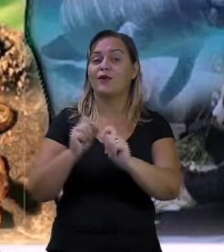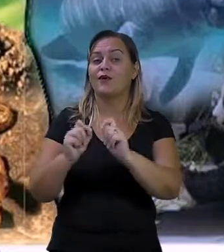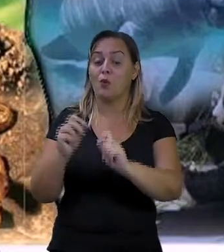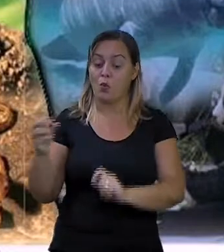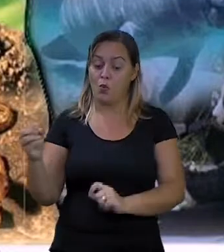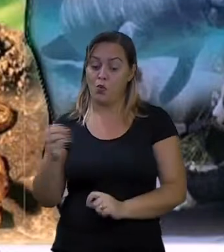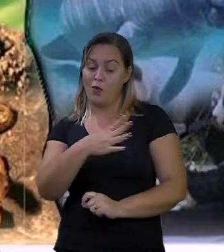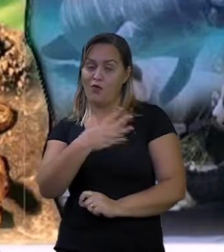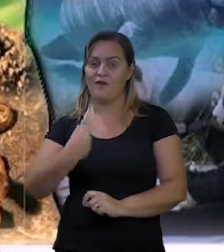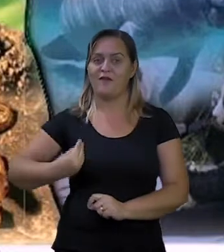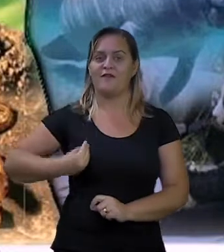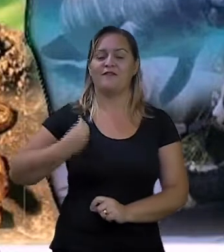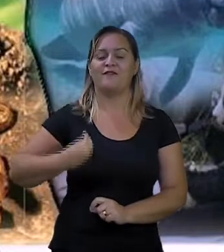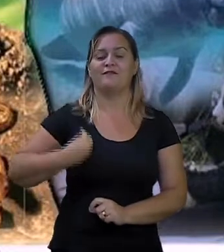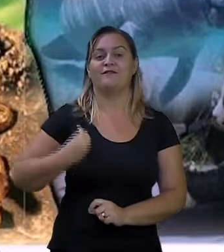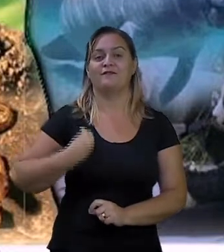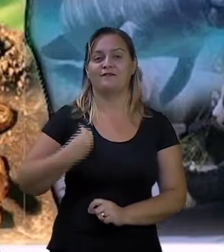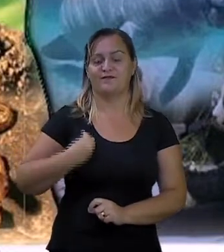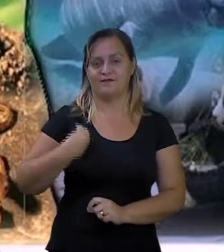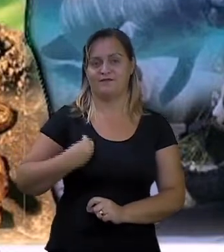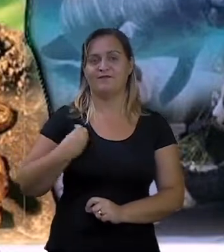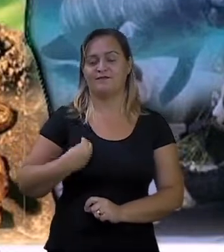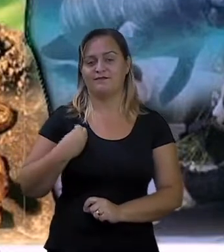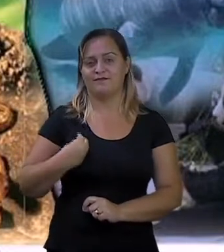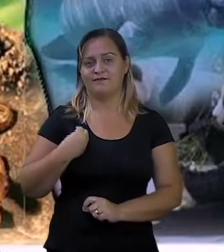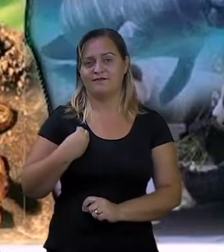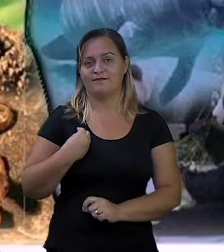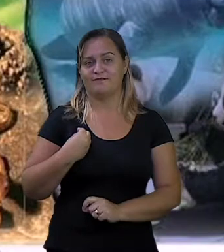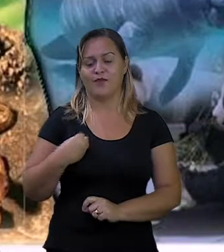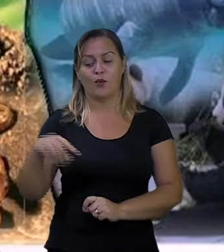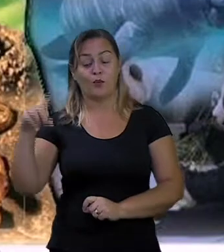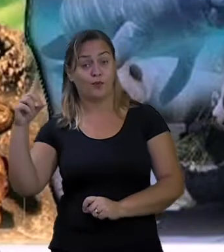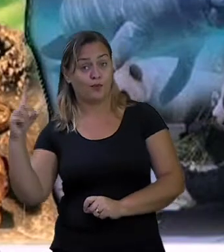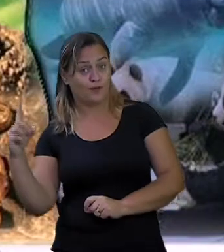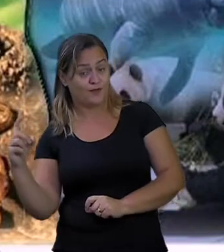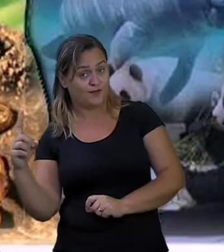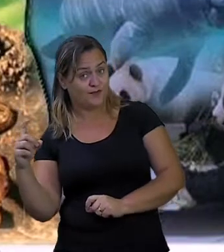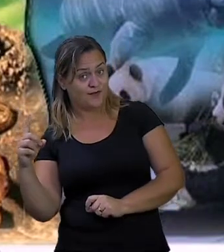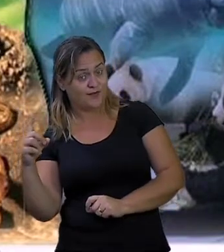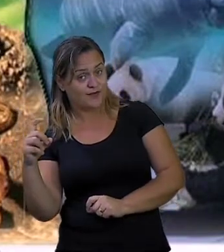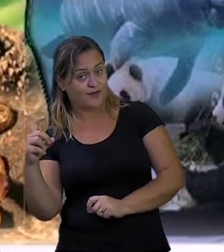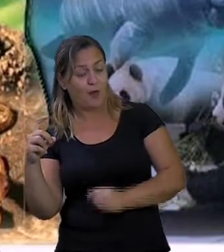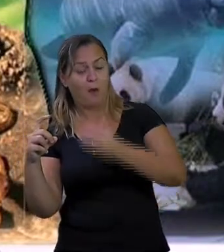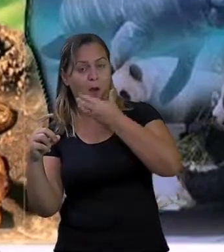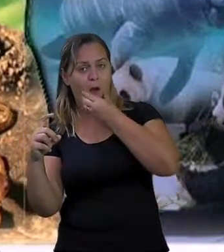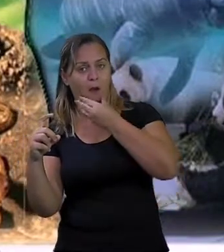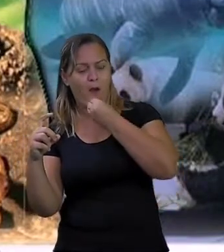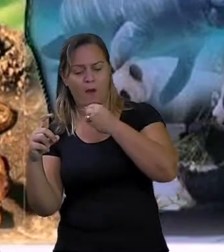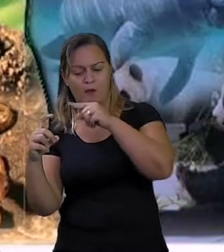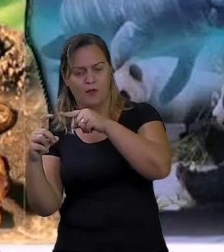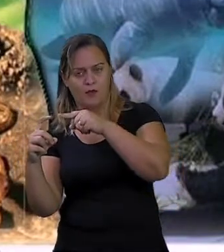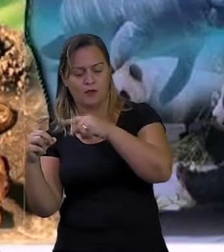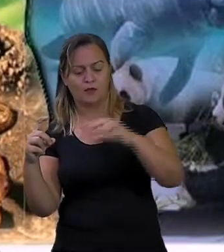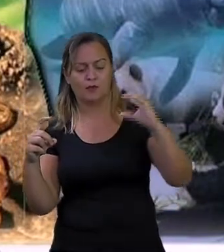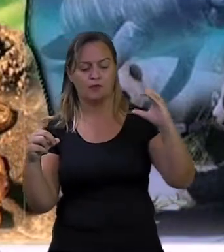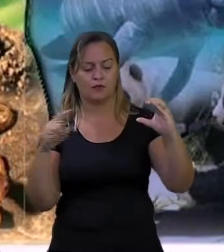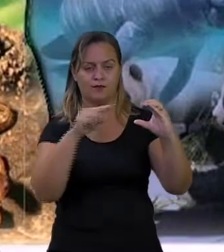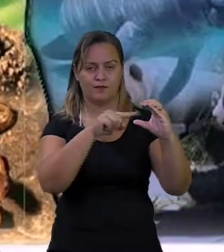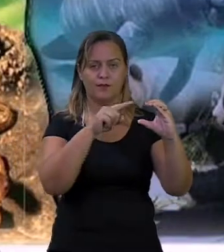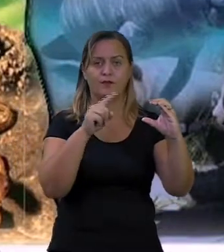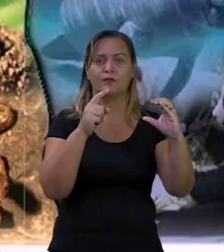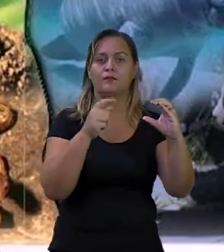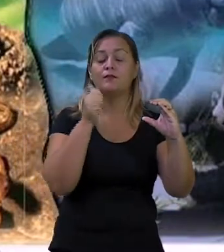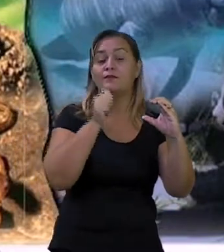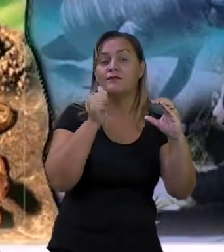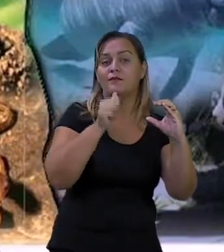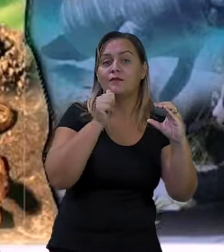indivíduo. E aí? Gameta masculino, espermatozoide, gameta feminino,